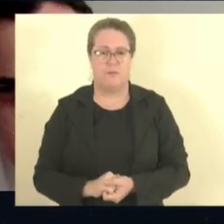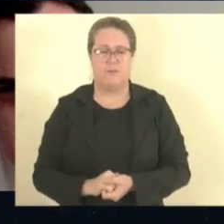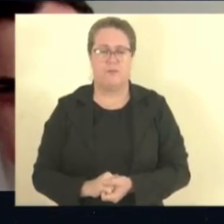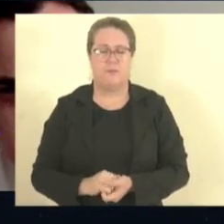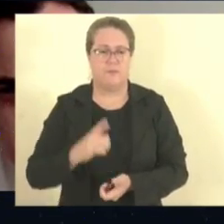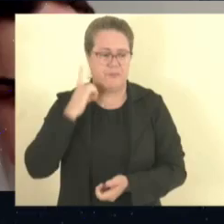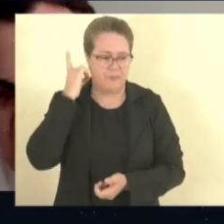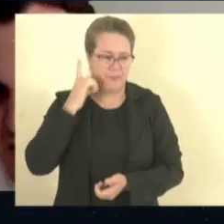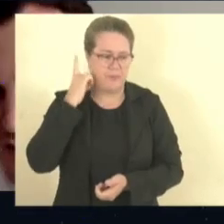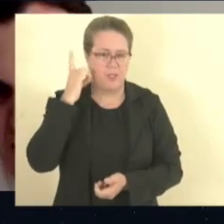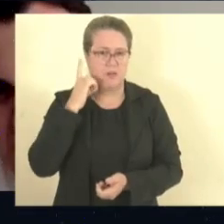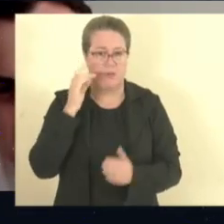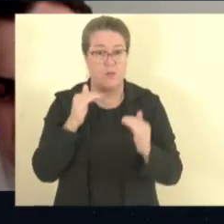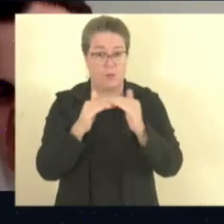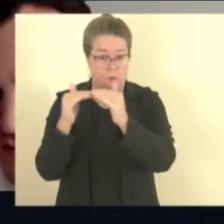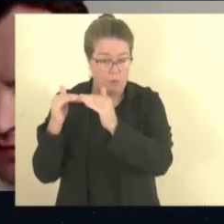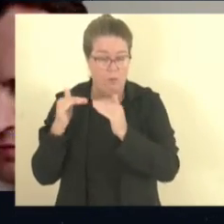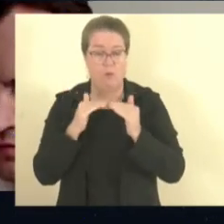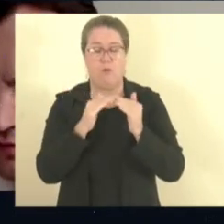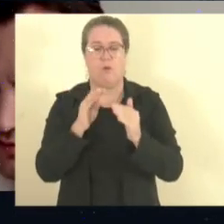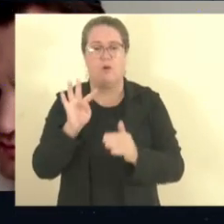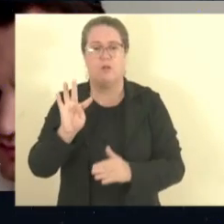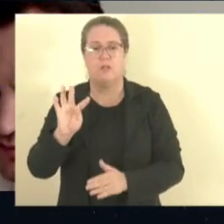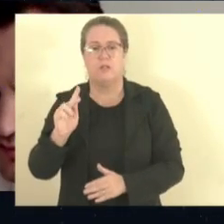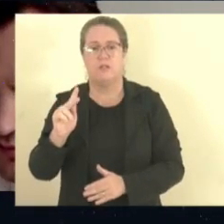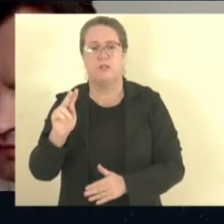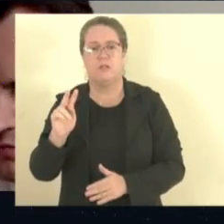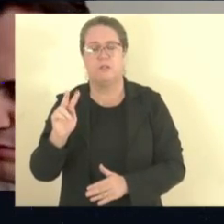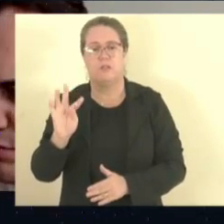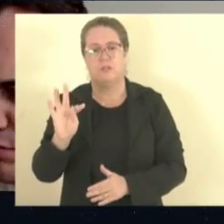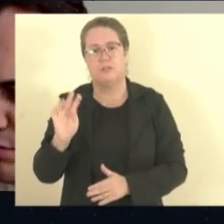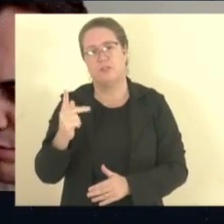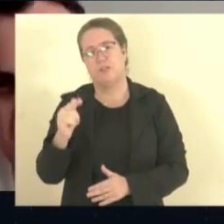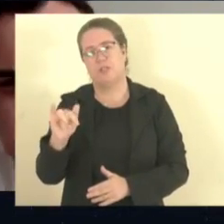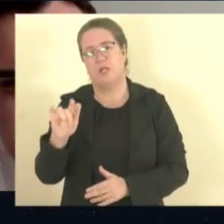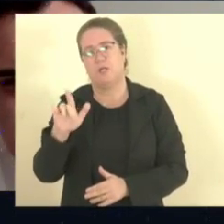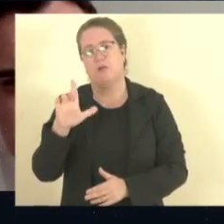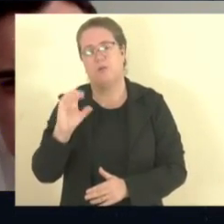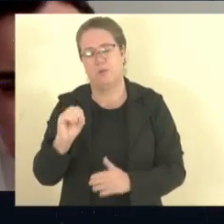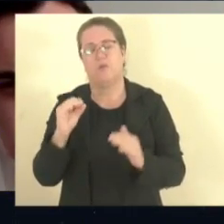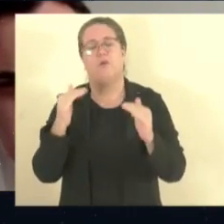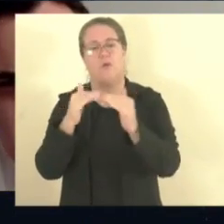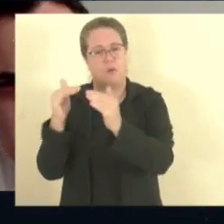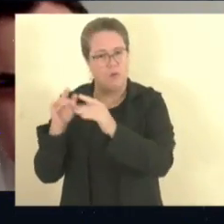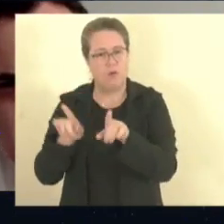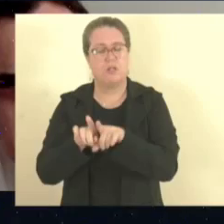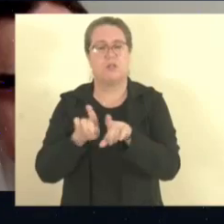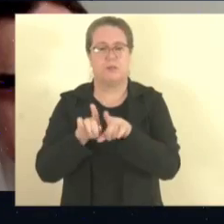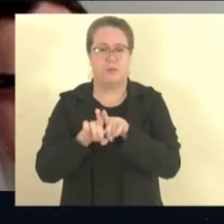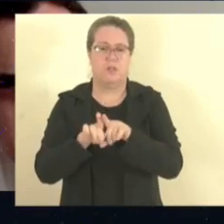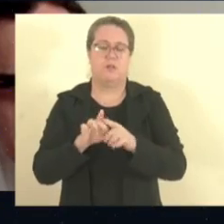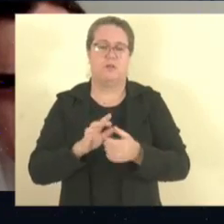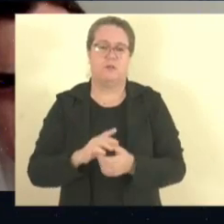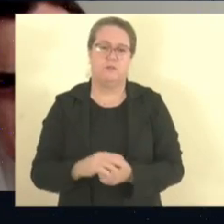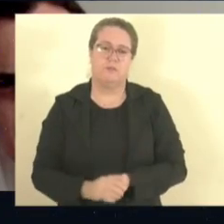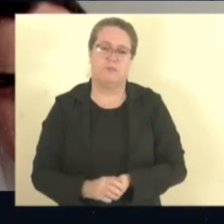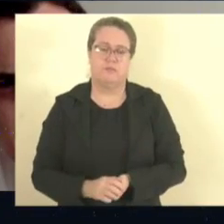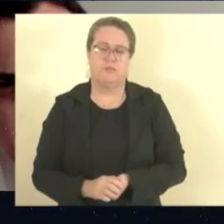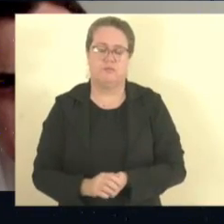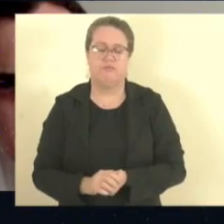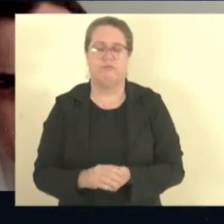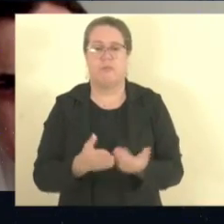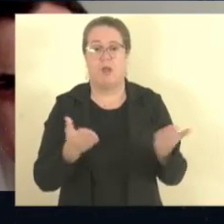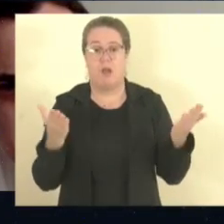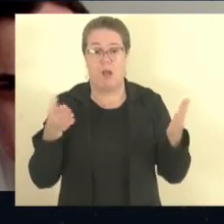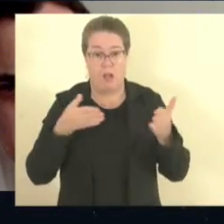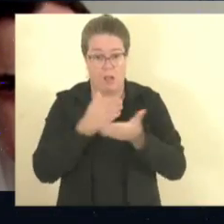Deputado Erini com o relator, deputado Thiago com o relator. Então, 3 votos sim, eu não, aprovado na Comissão de Infraestrutura, devolvo